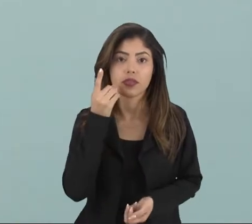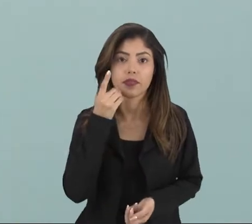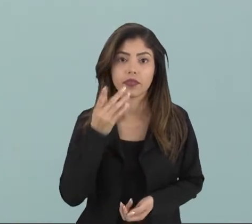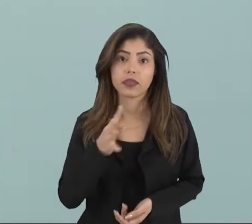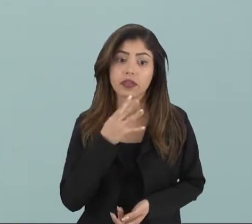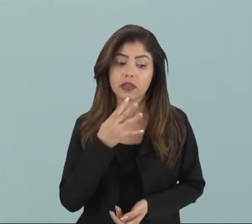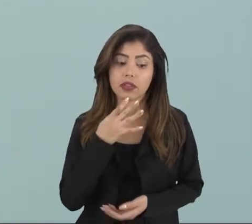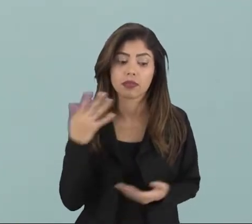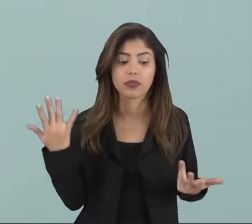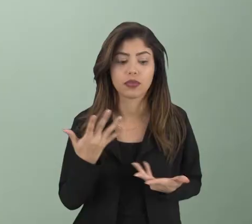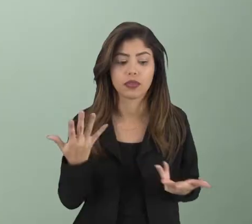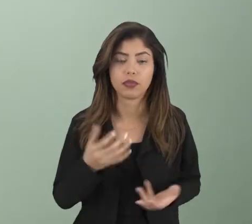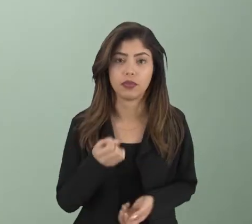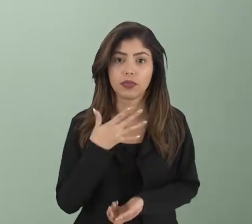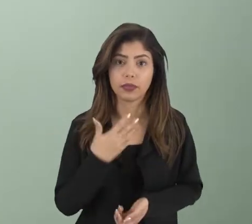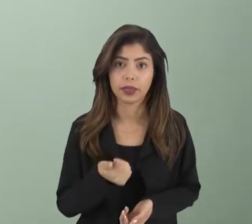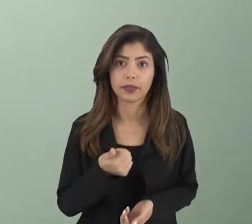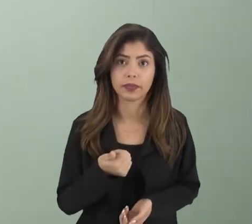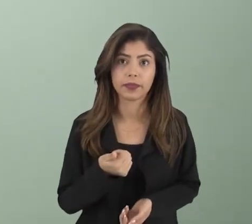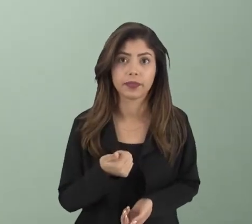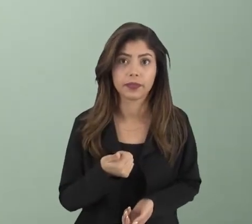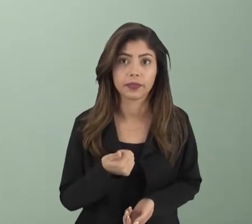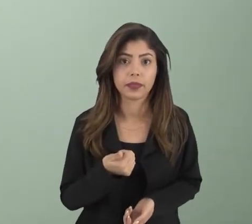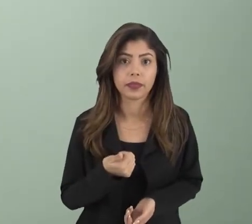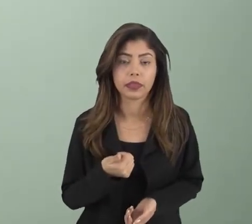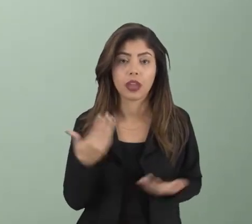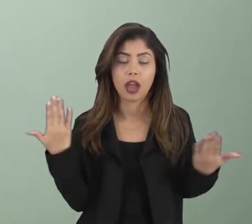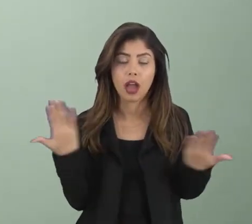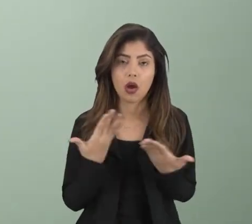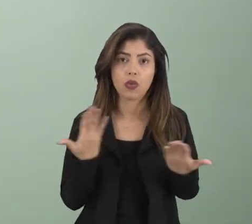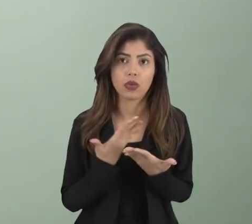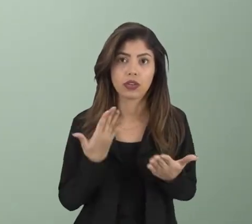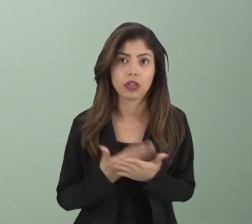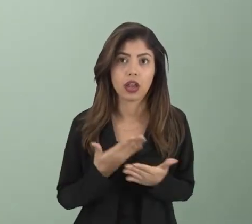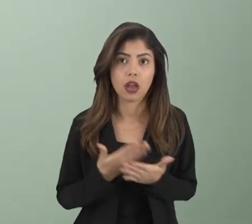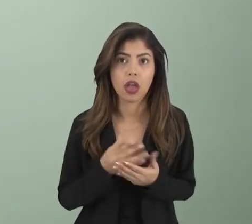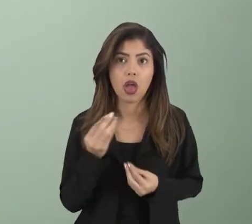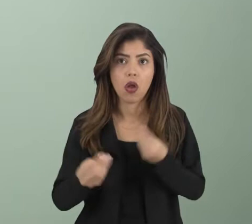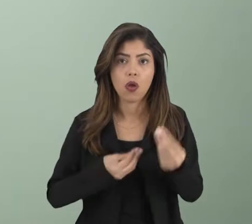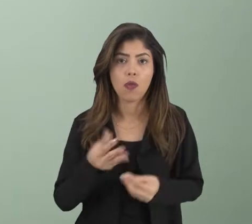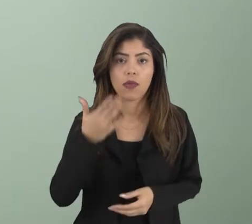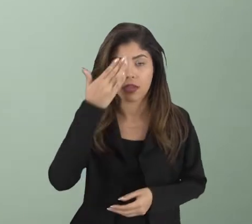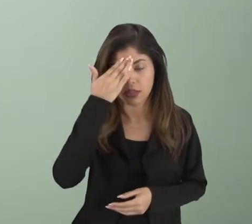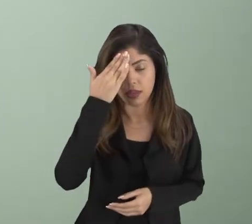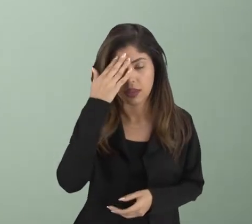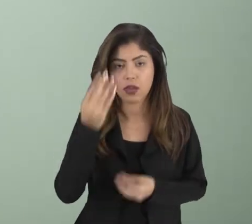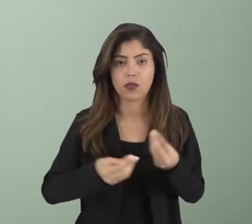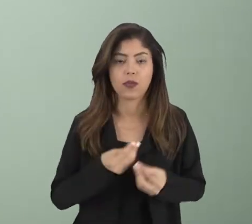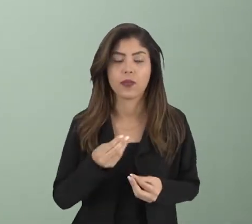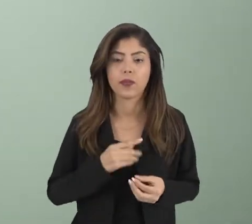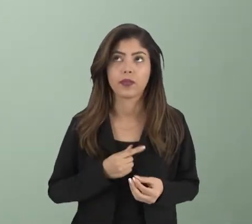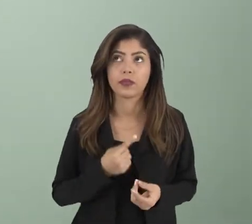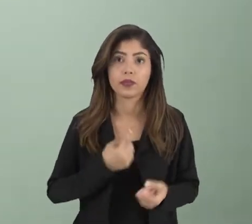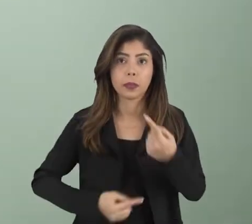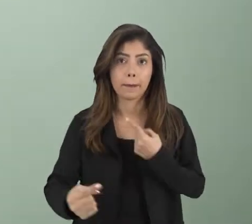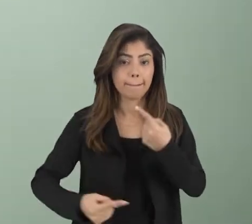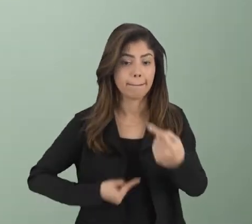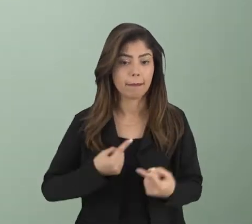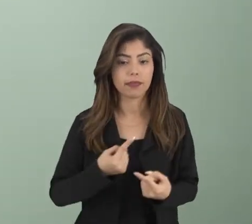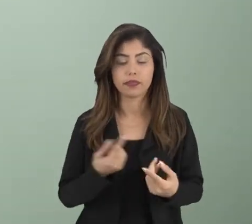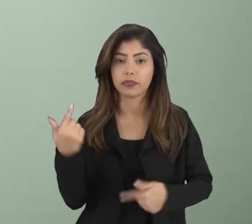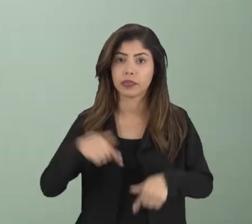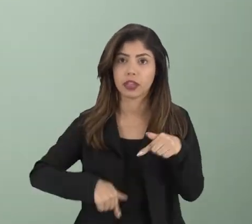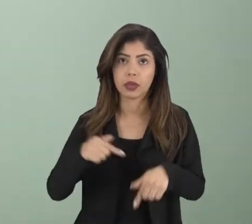nós conhecemos. Tudo bem? Então nessa aula de hoje nós vamos entender como que essas interações químicas elas